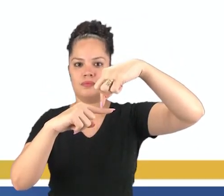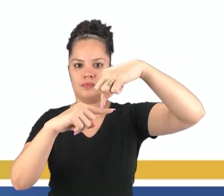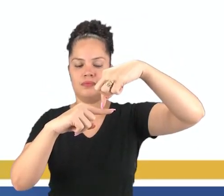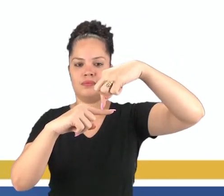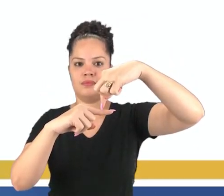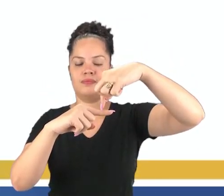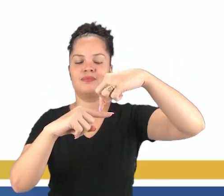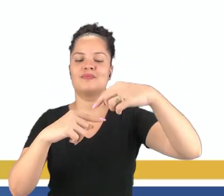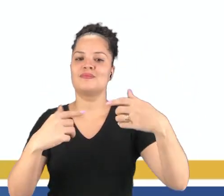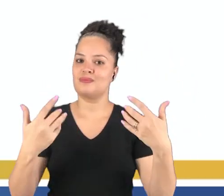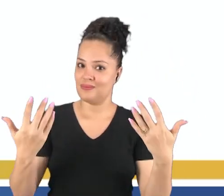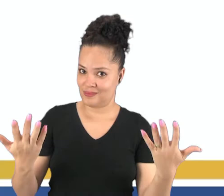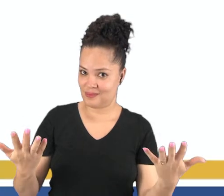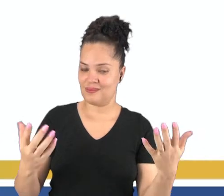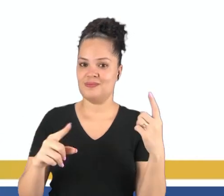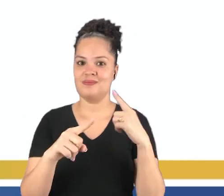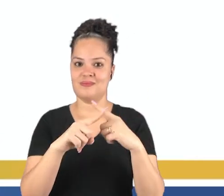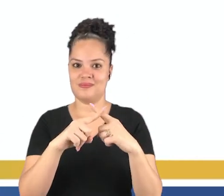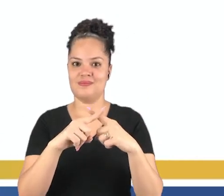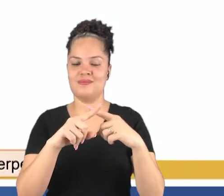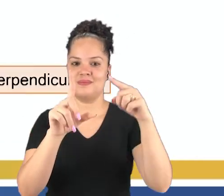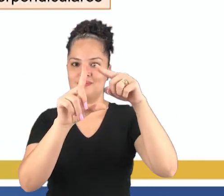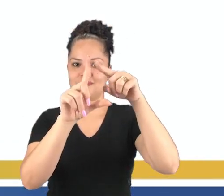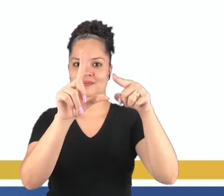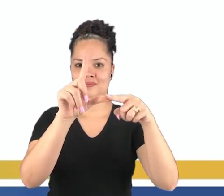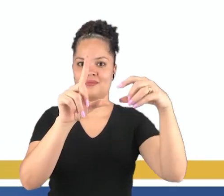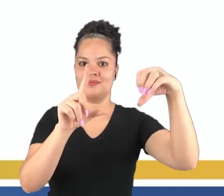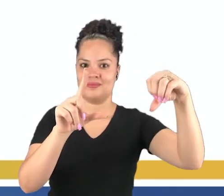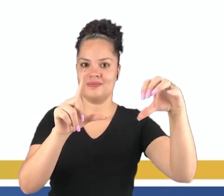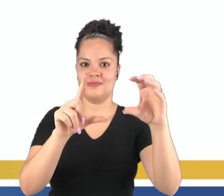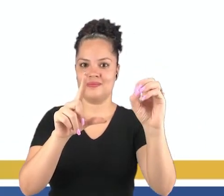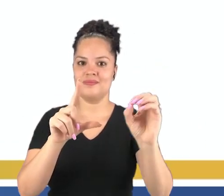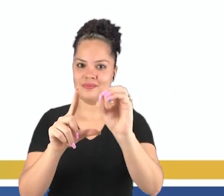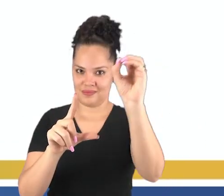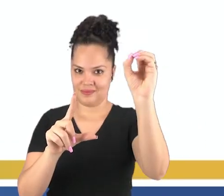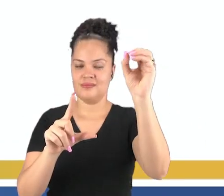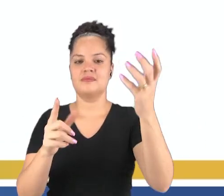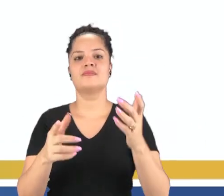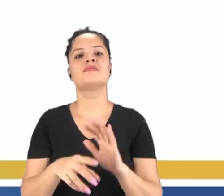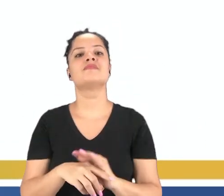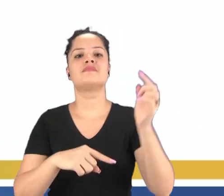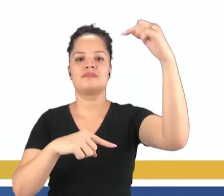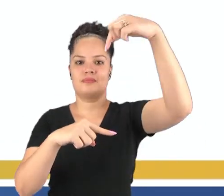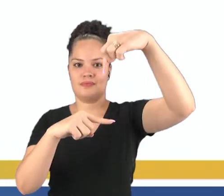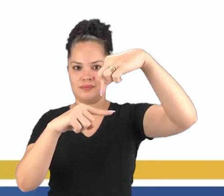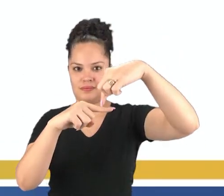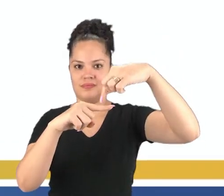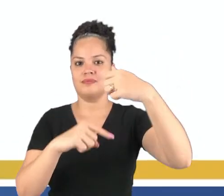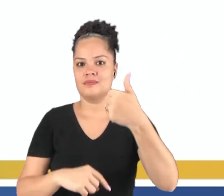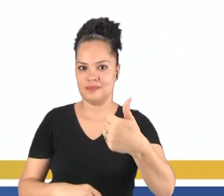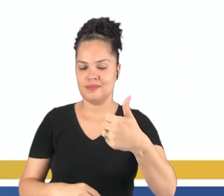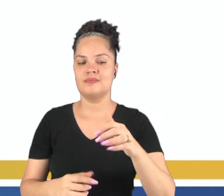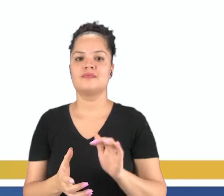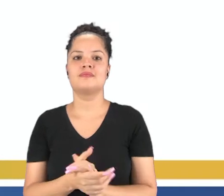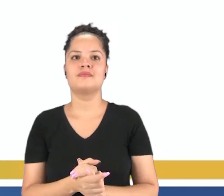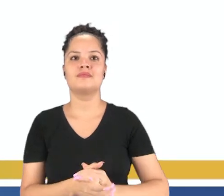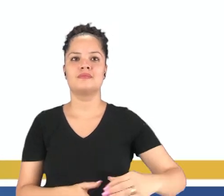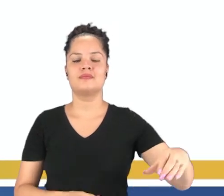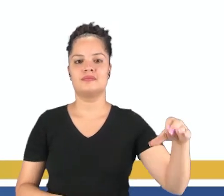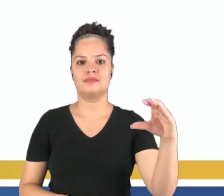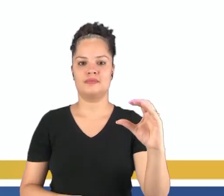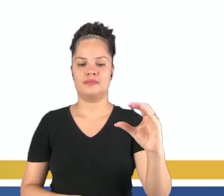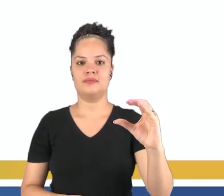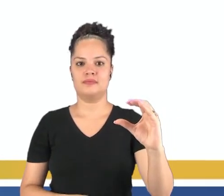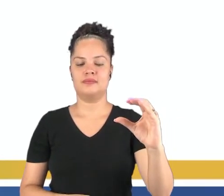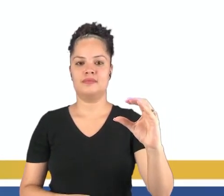perpendiculares, né? Pois elas formam um ângulo de 90 graus. Muito bem, retas perpendiculares, beleza? Na letra